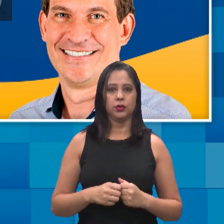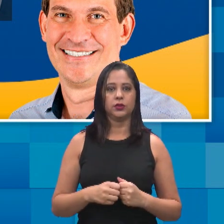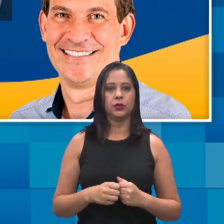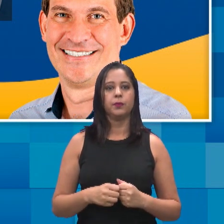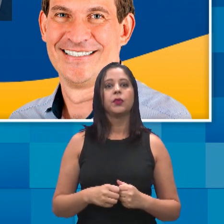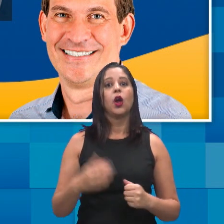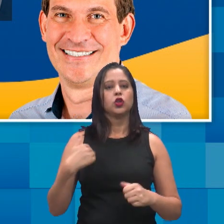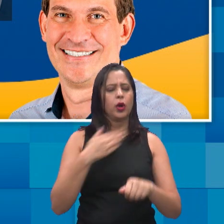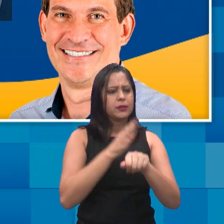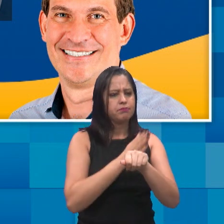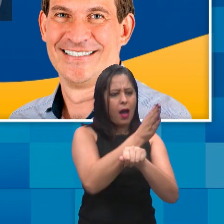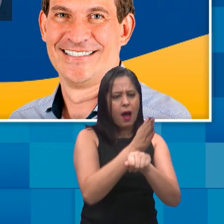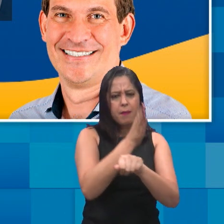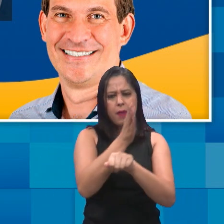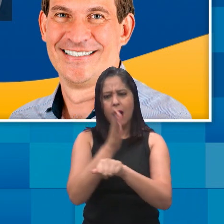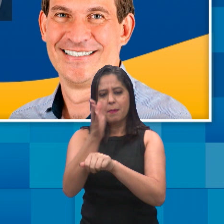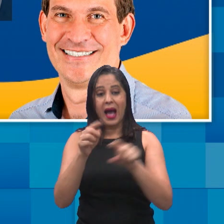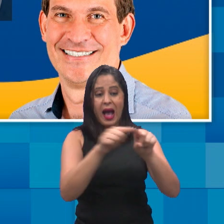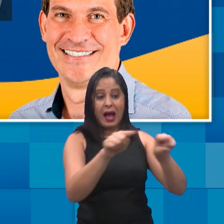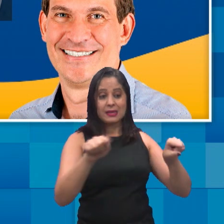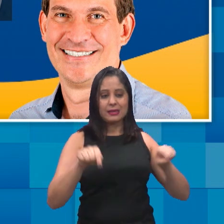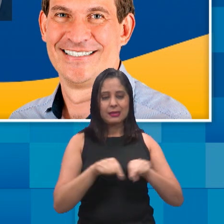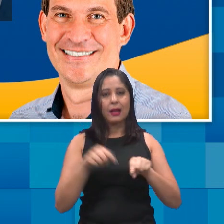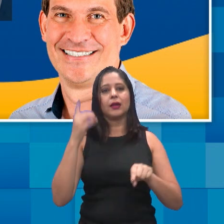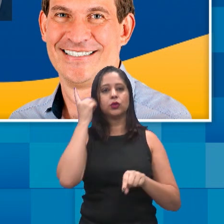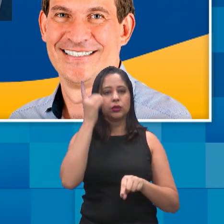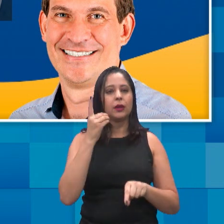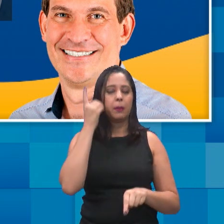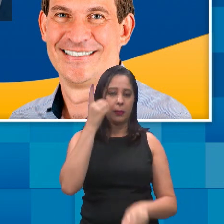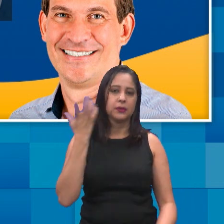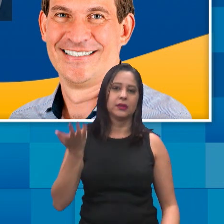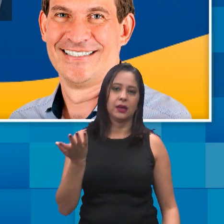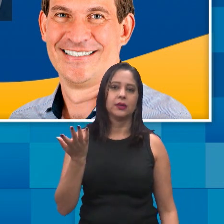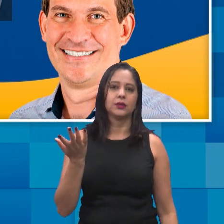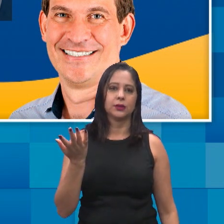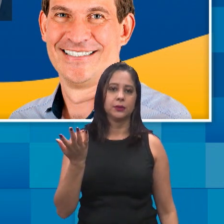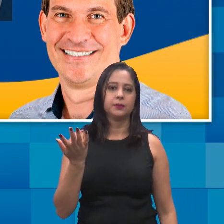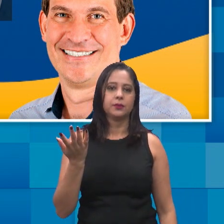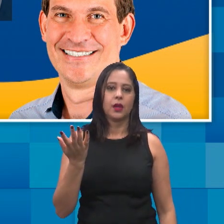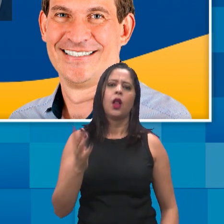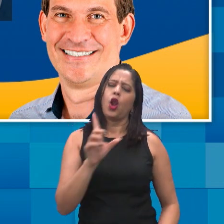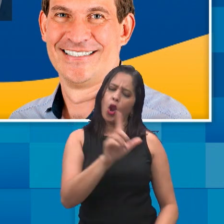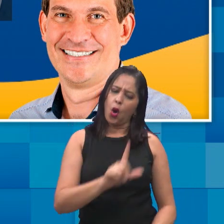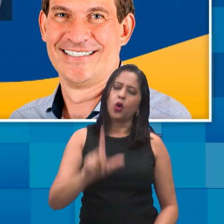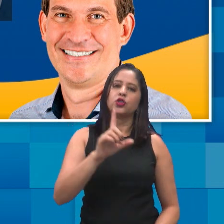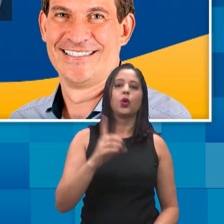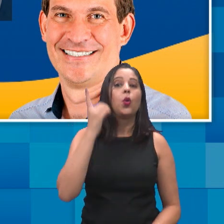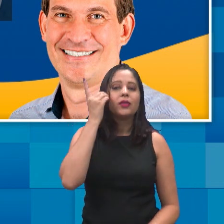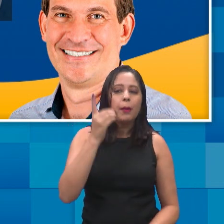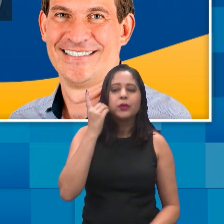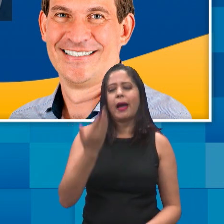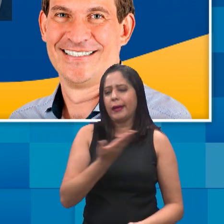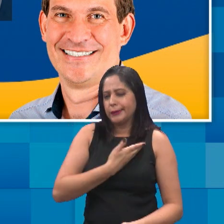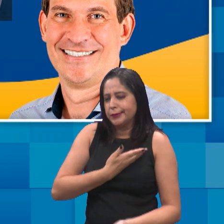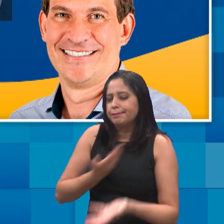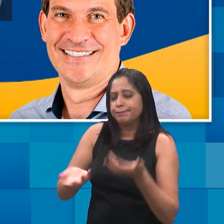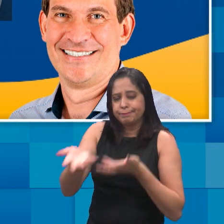os gabinetes dos deputados, logicamente aqueles deputados que nós temos afinidade e amizade, e